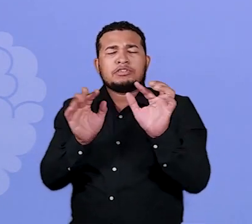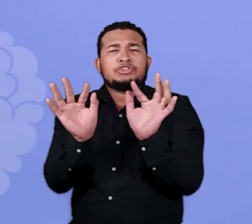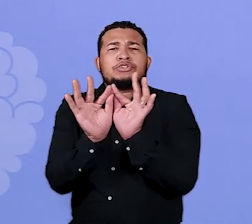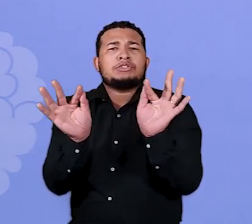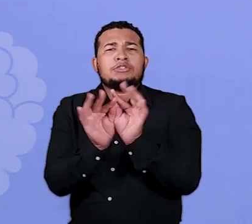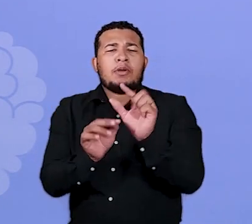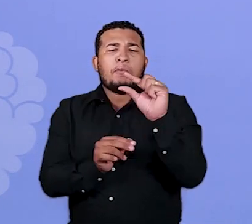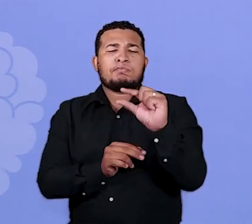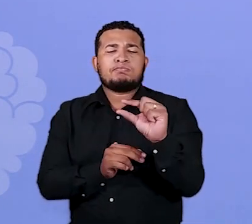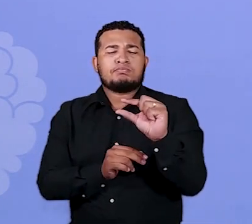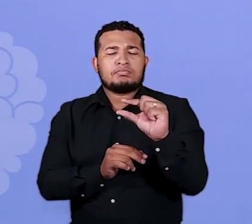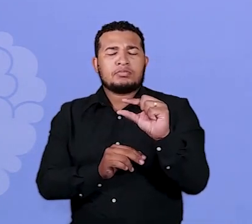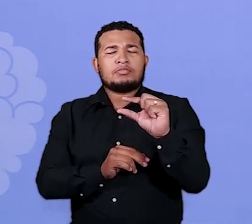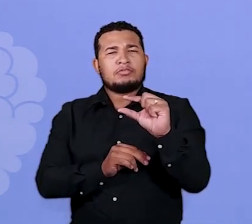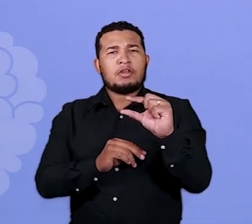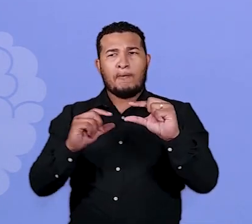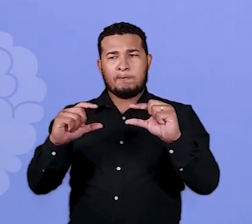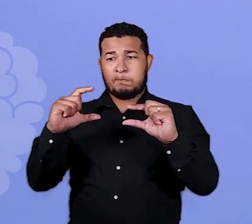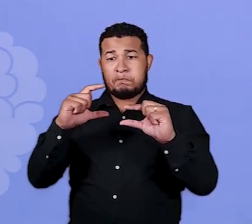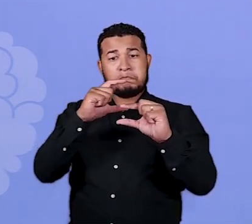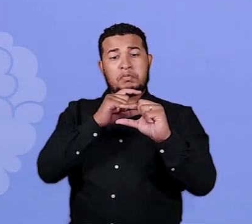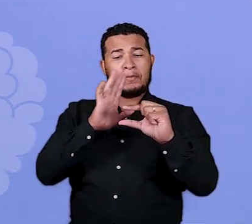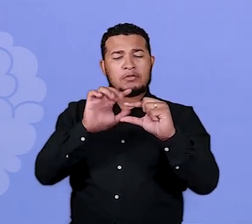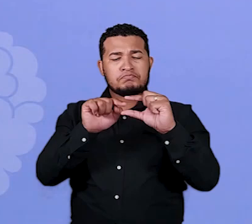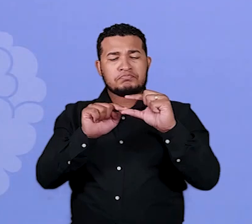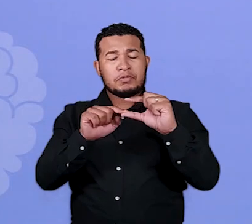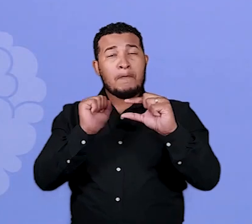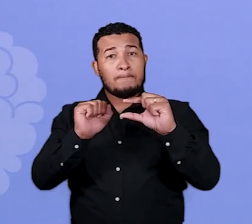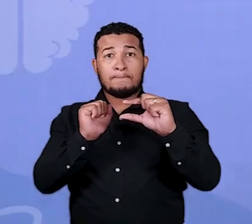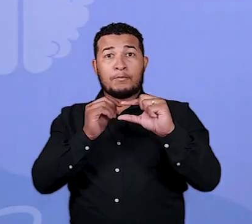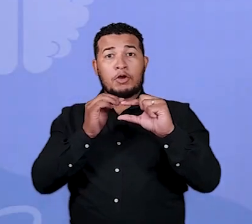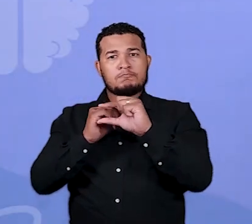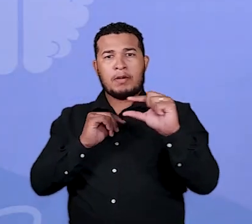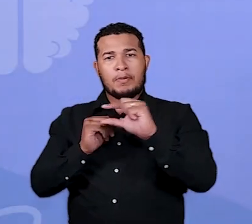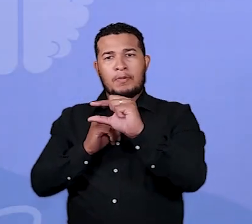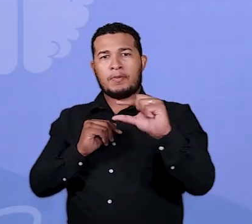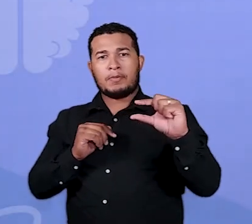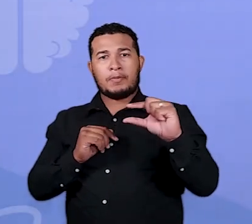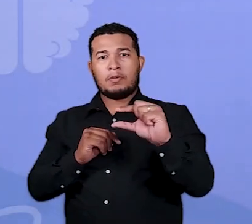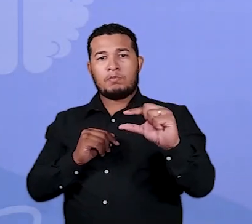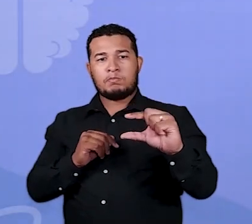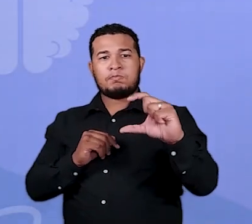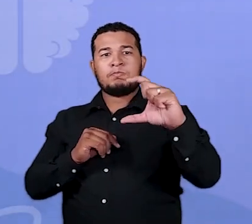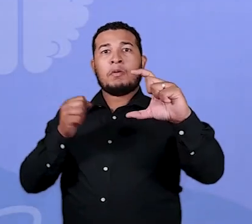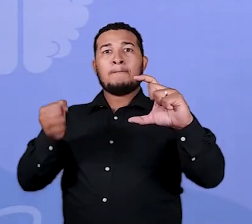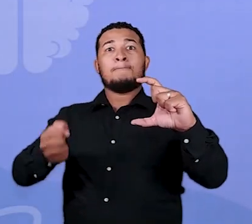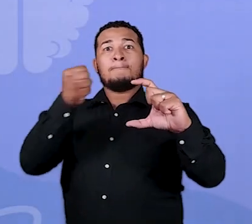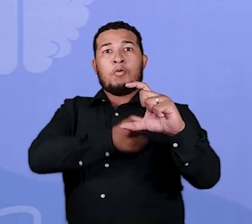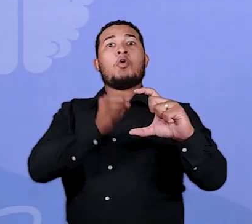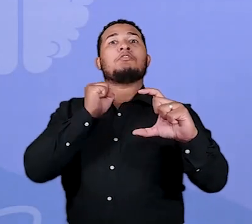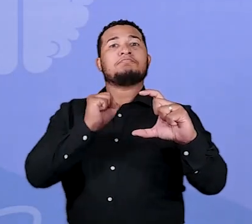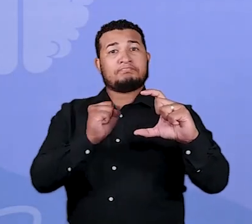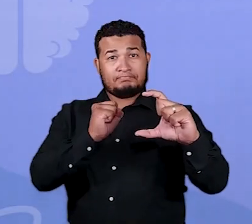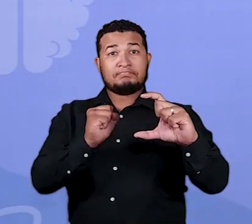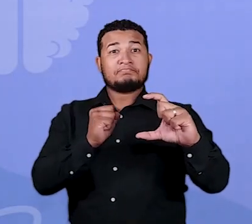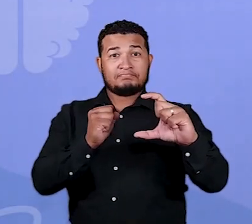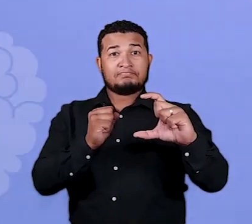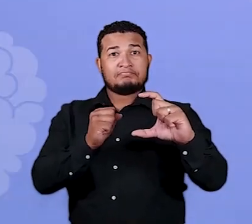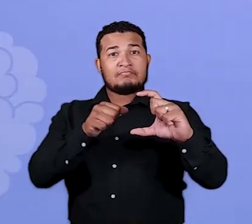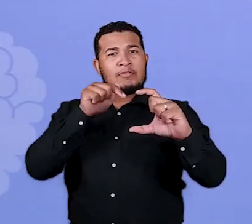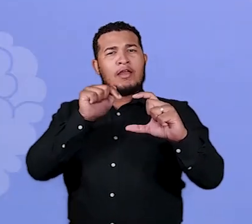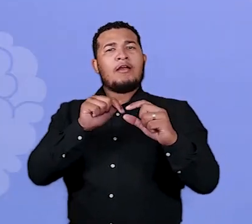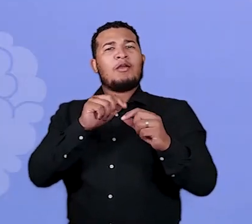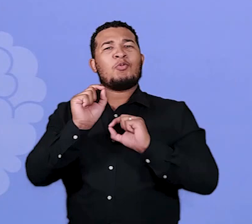adolescente, ela viu no xadrez uma oportunidade de mudar a vida dela. Porque quando ela observava para a vida dela, para o tabuleiro, para o